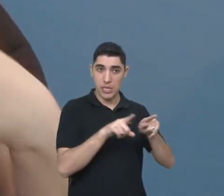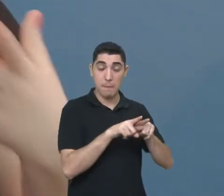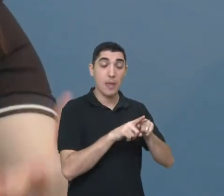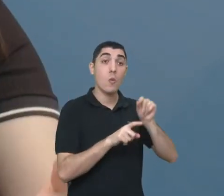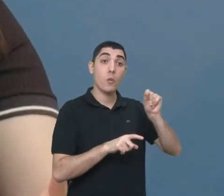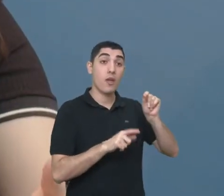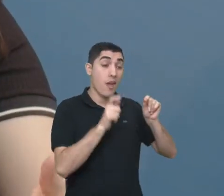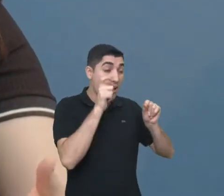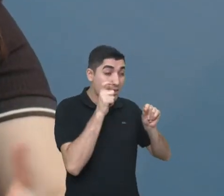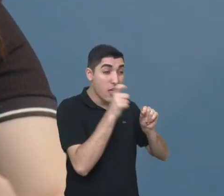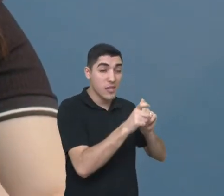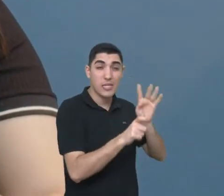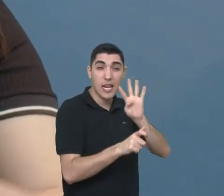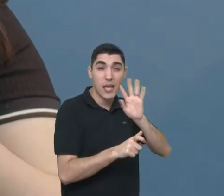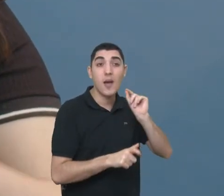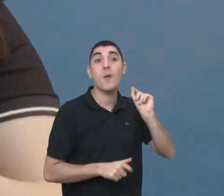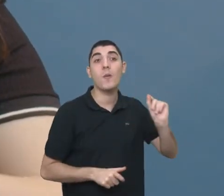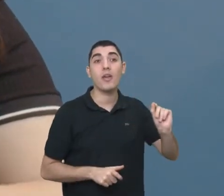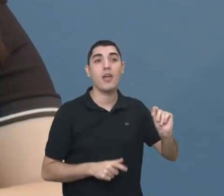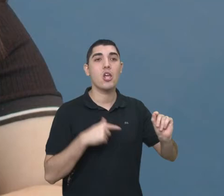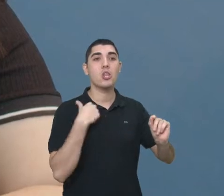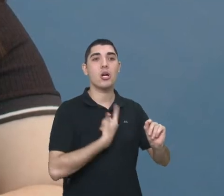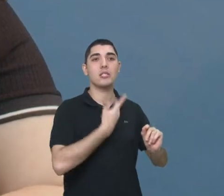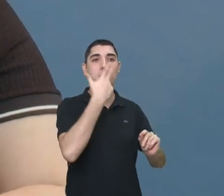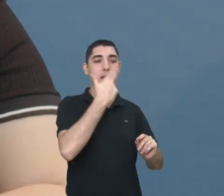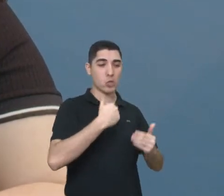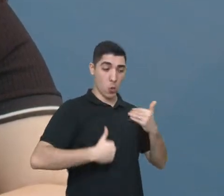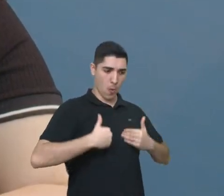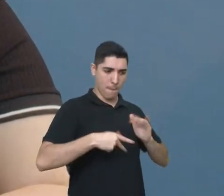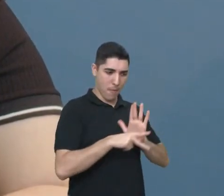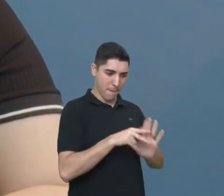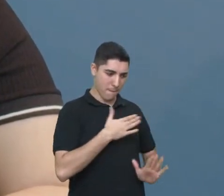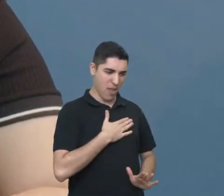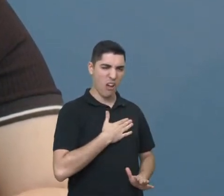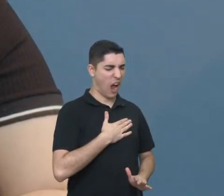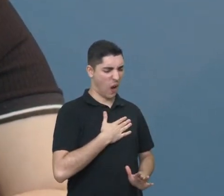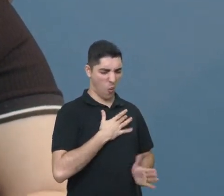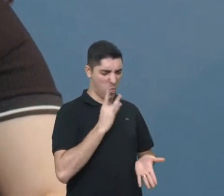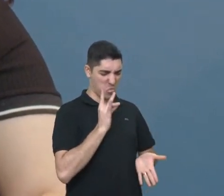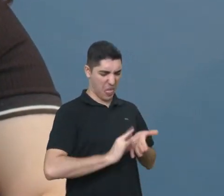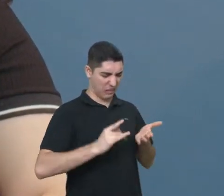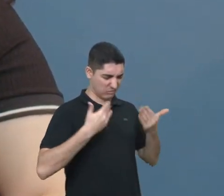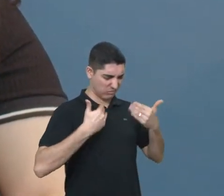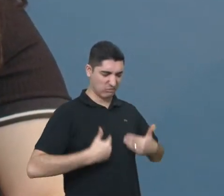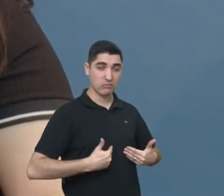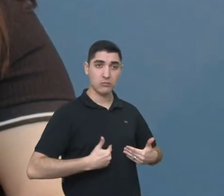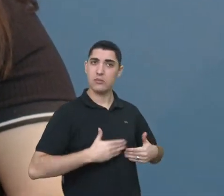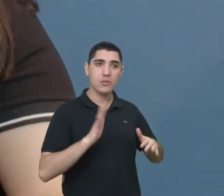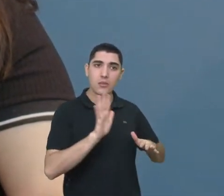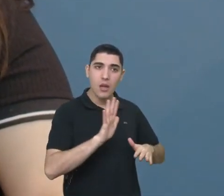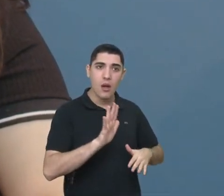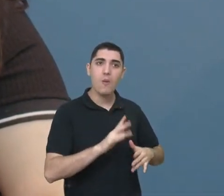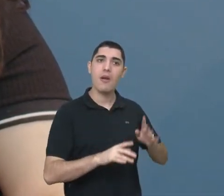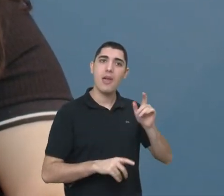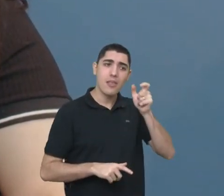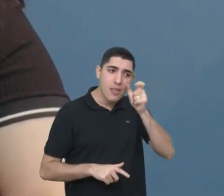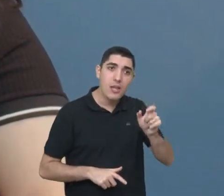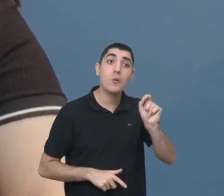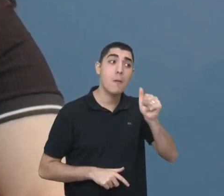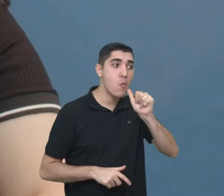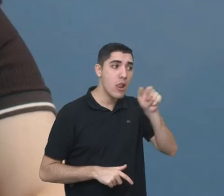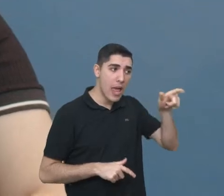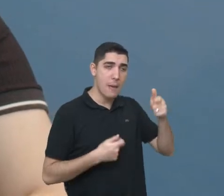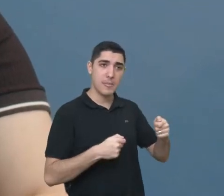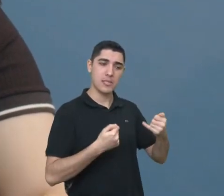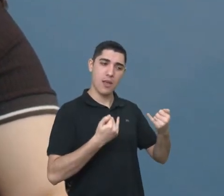onde é muito interessante que a gente odeie o nosso próprio corpo, né? Então, é muito interessante que a mulher queira